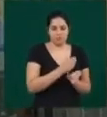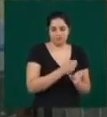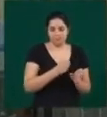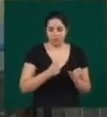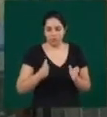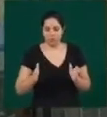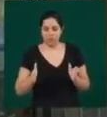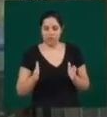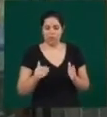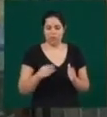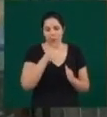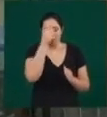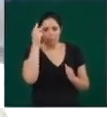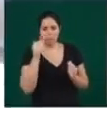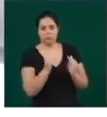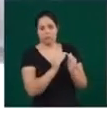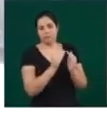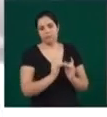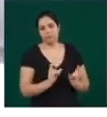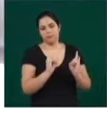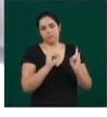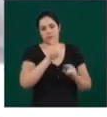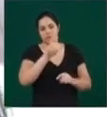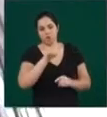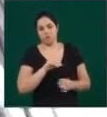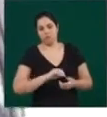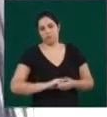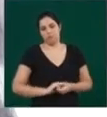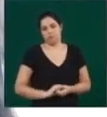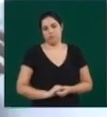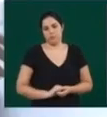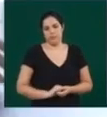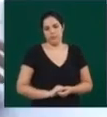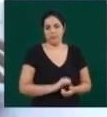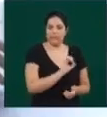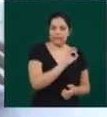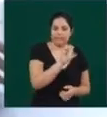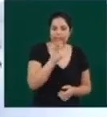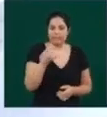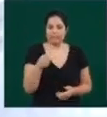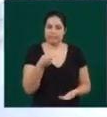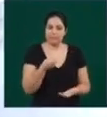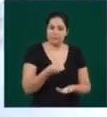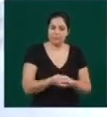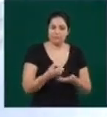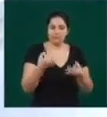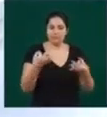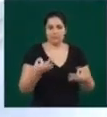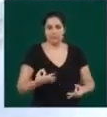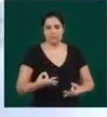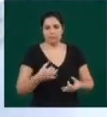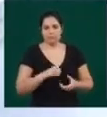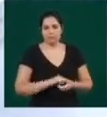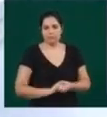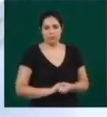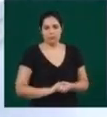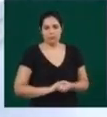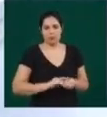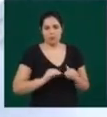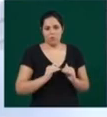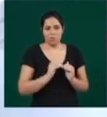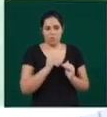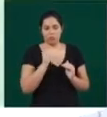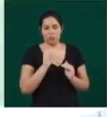os mais de 50 apartamentos. E se cada morador pagar a taxa de condomínio em dia, o custo não aumenta